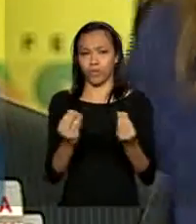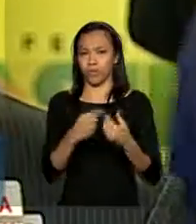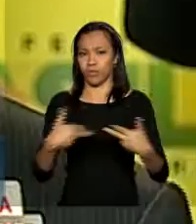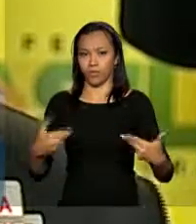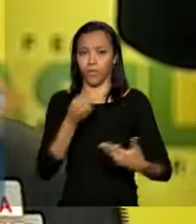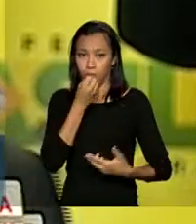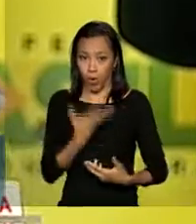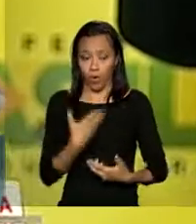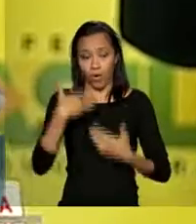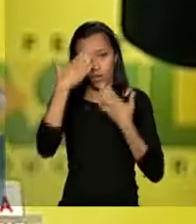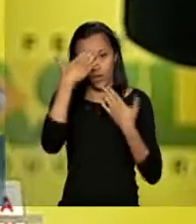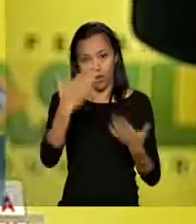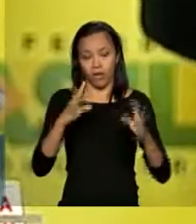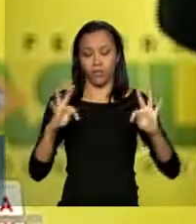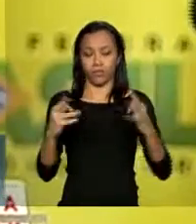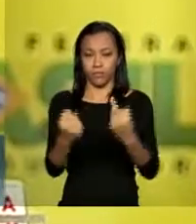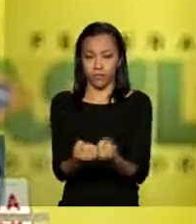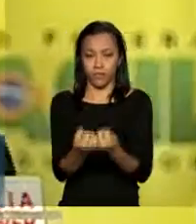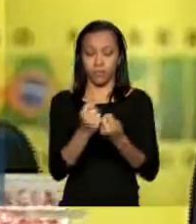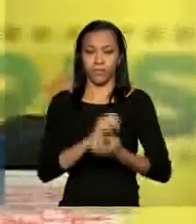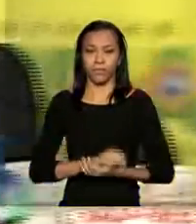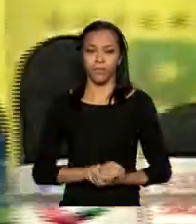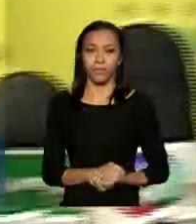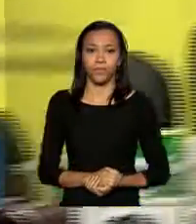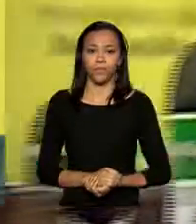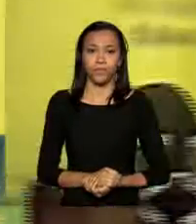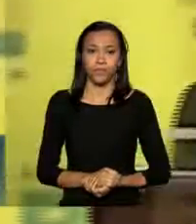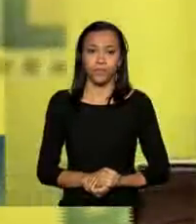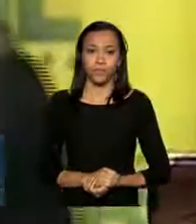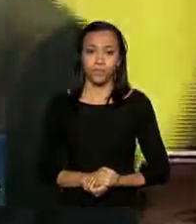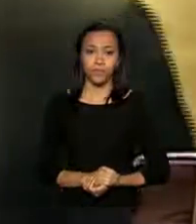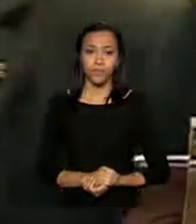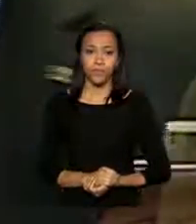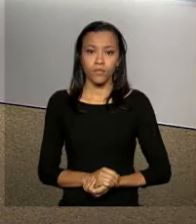Obrigada. Tá bom? Muito obrigado a todos. Tchau.